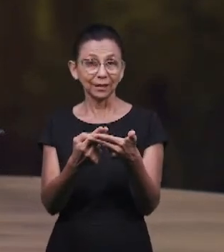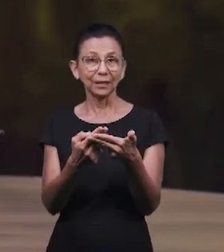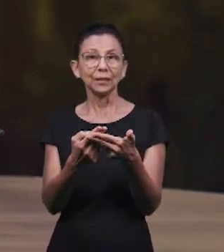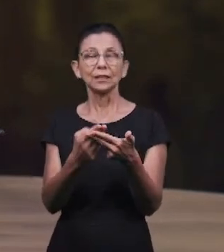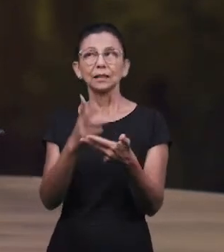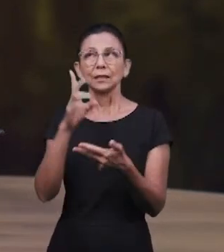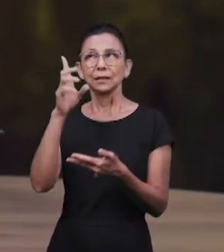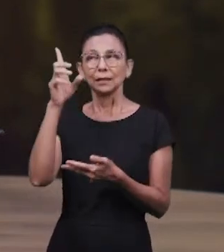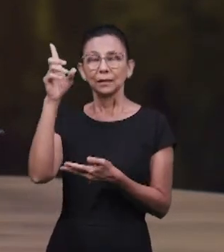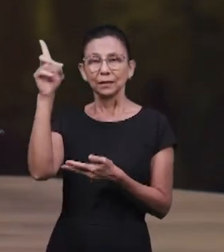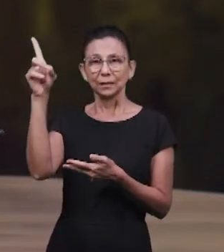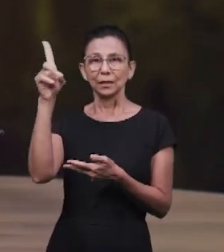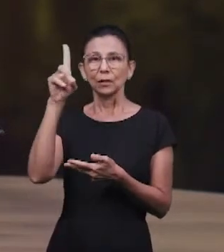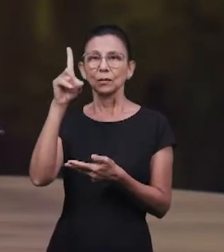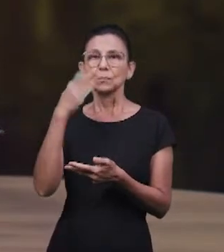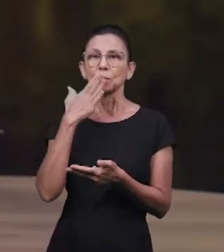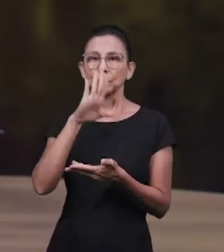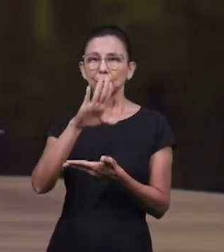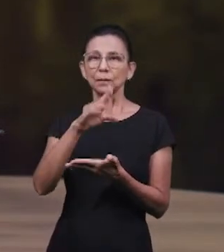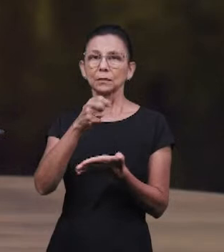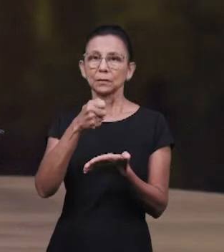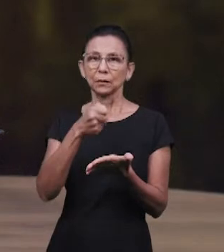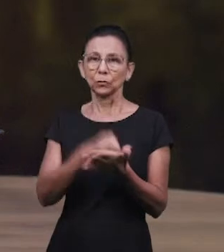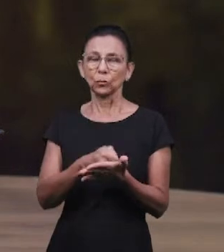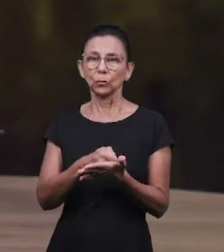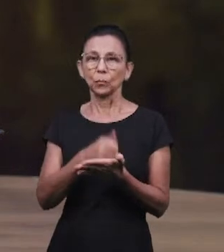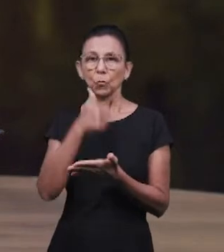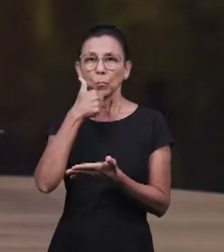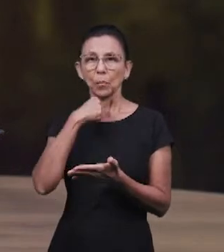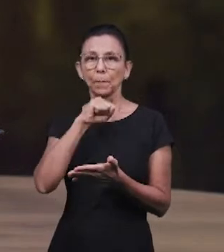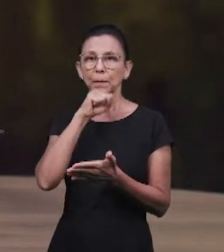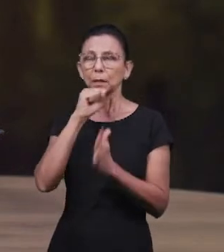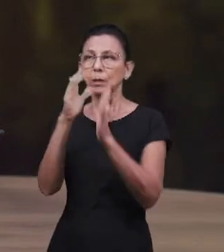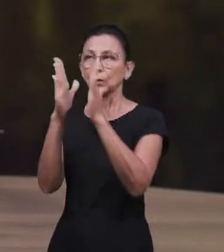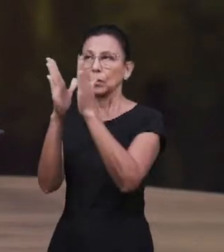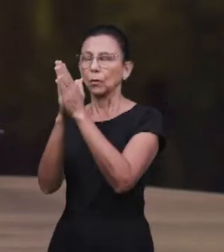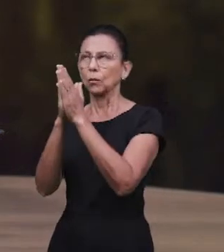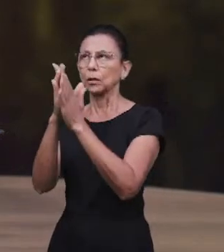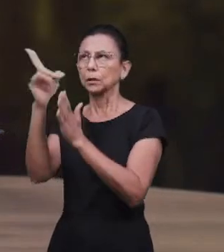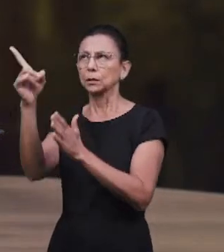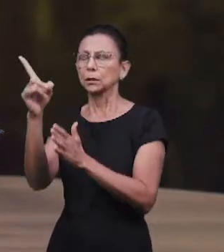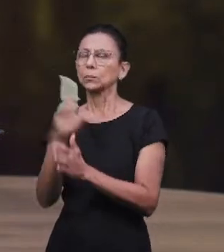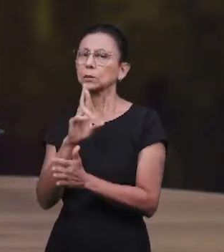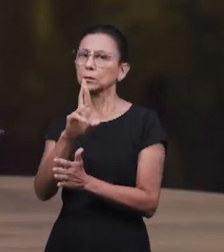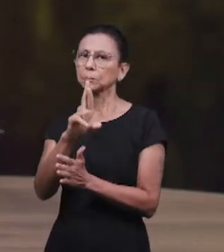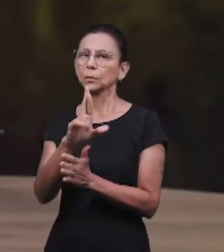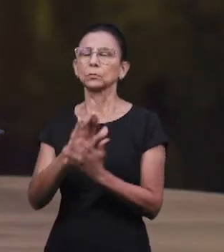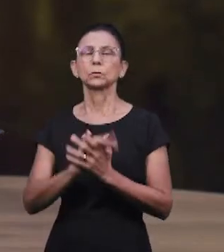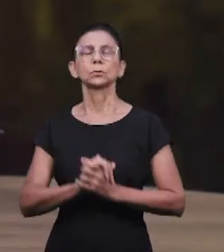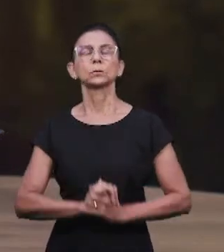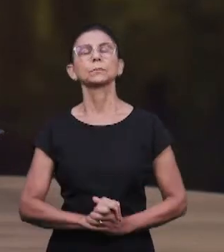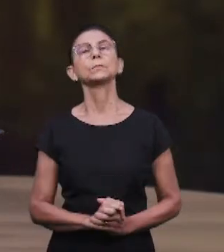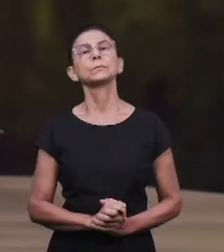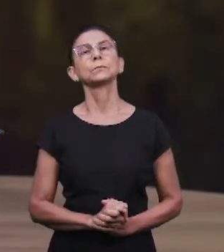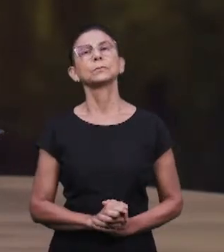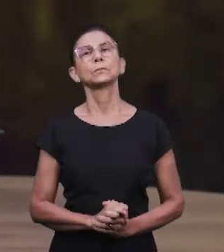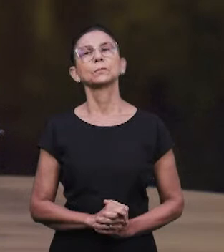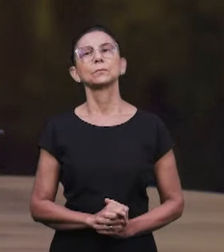paciência, porque a voz da mãe, Deus, fervorosa, Deus vai honrar.